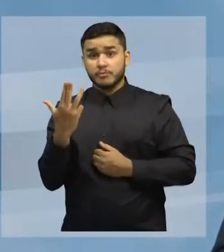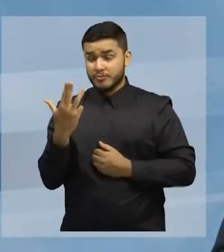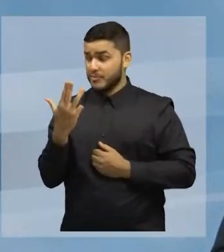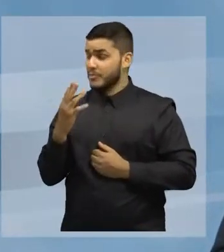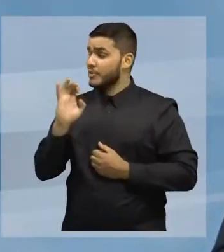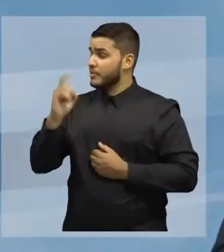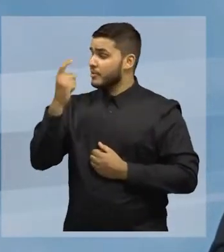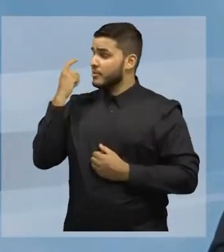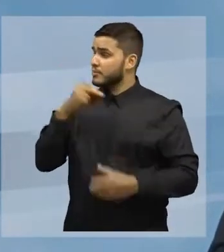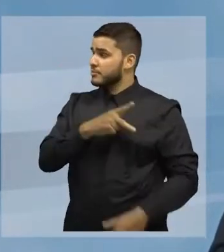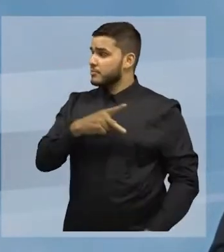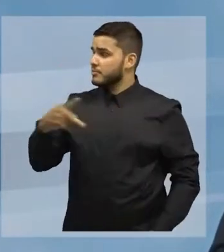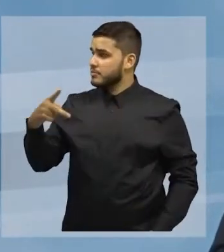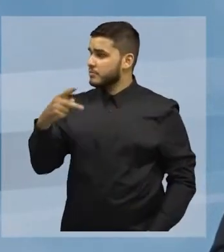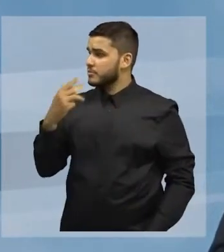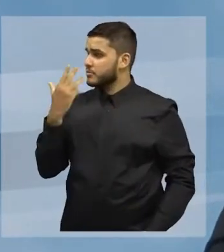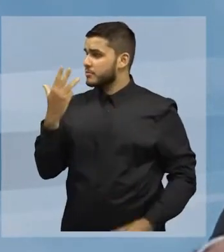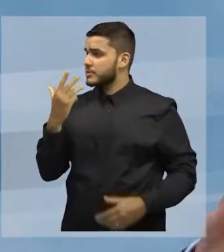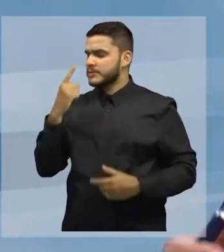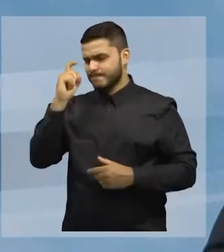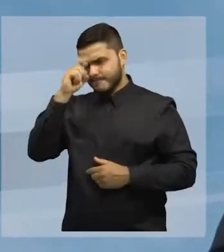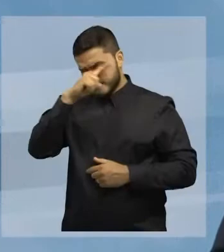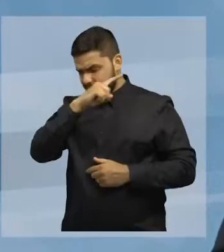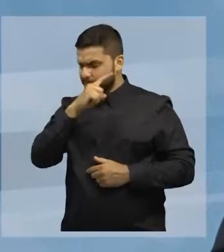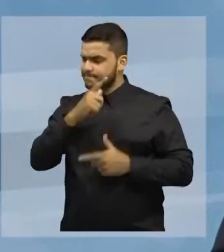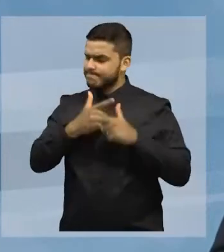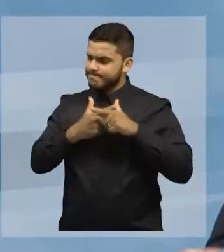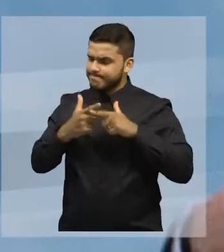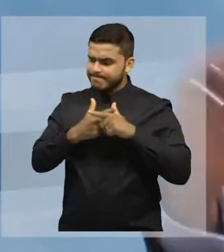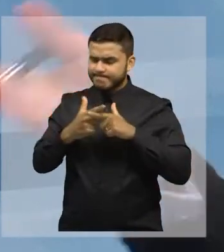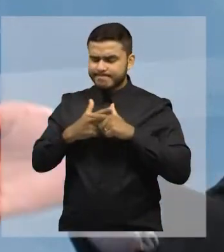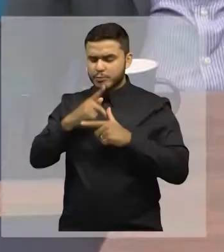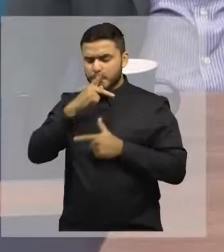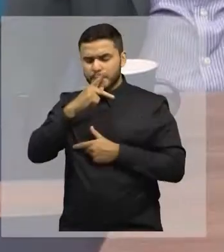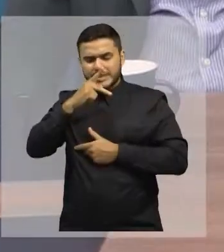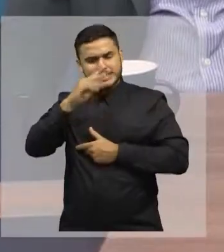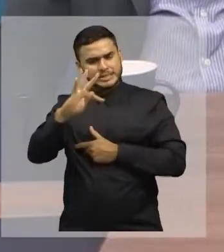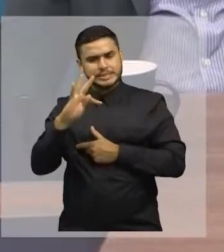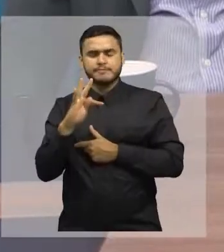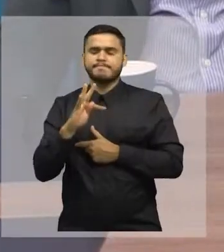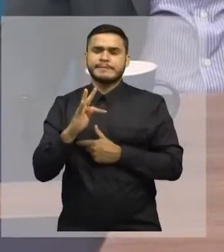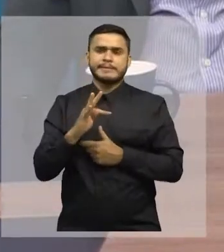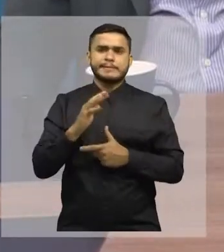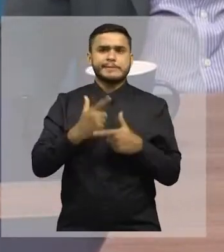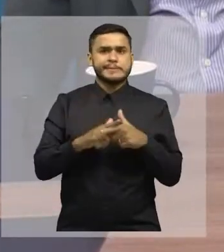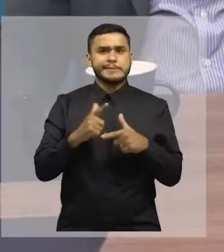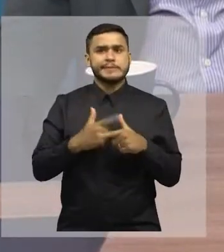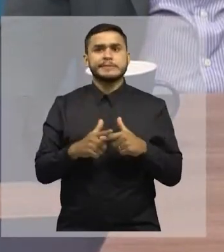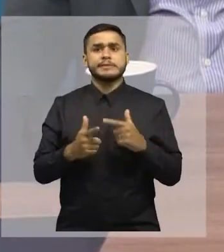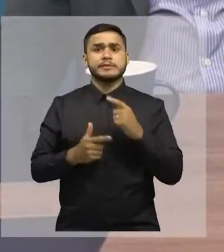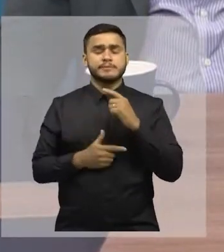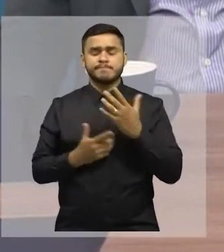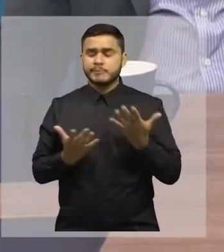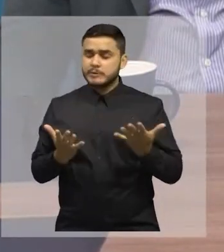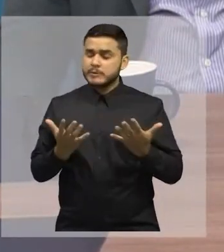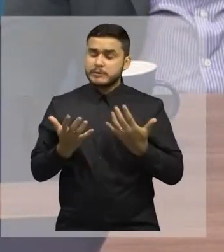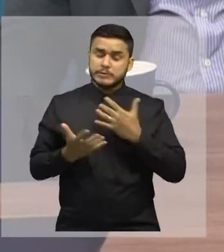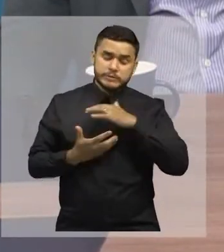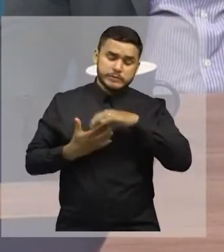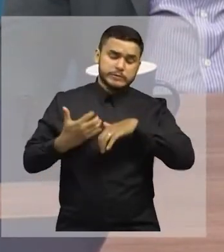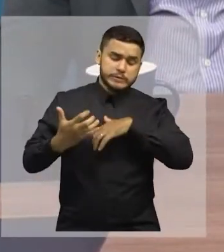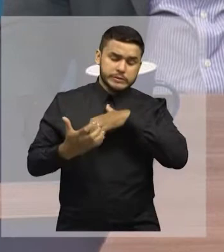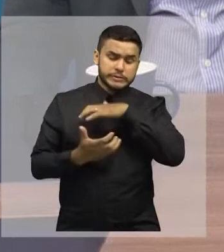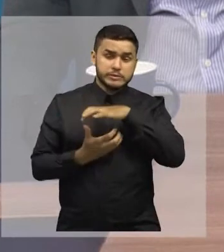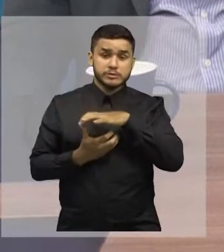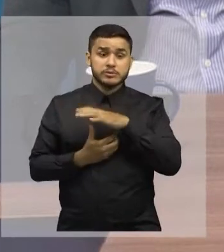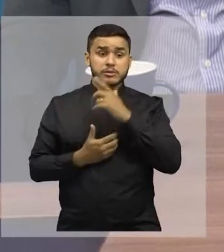sofrido, enfrentado pelo partido, desgaste esse que elegeu o atual presidente, que foi muito mais uma eleição contra,